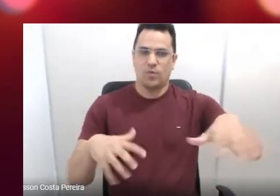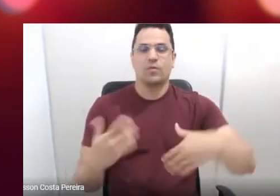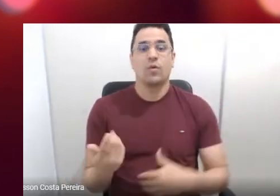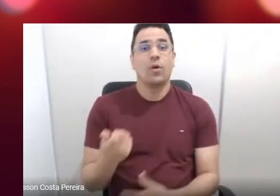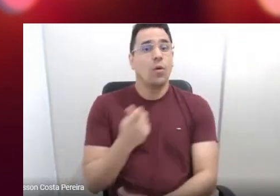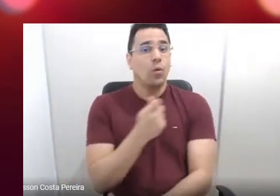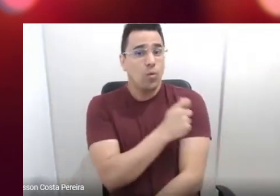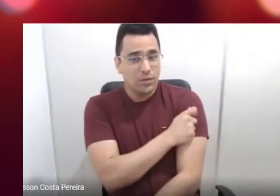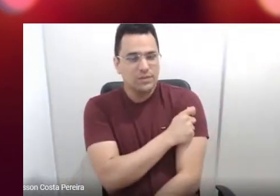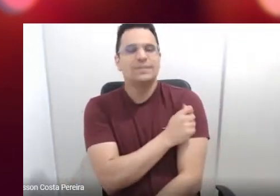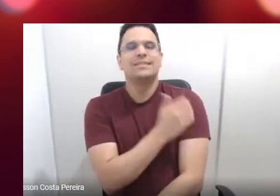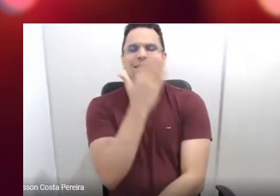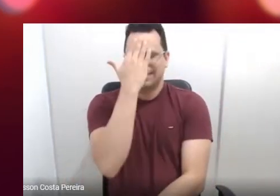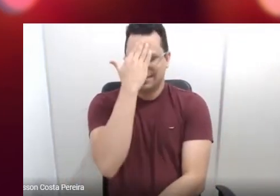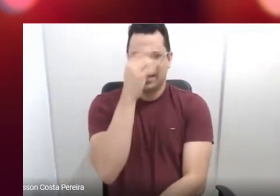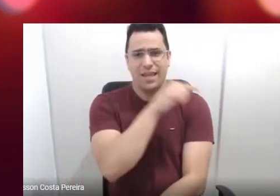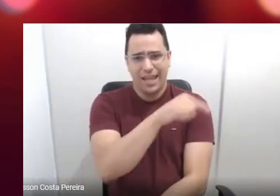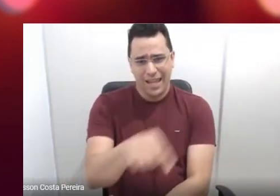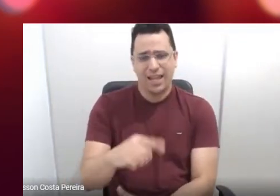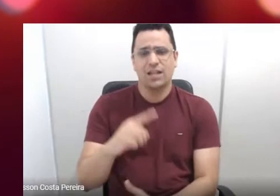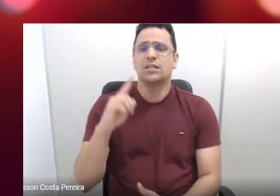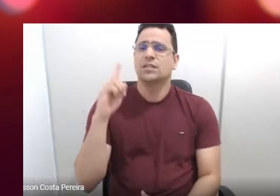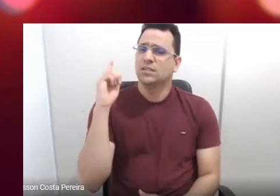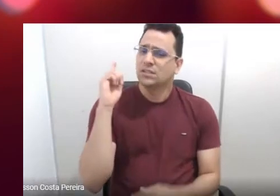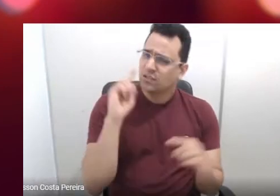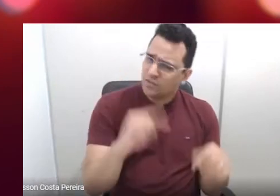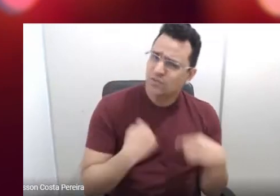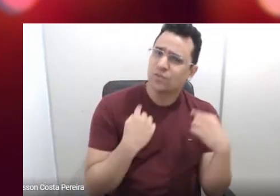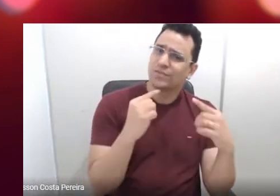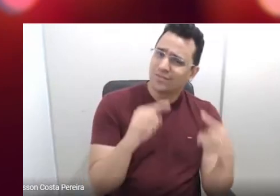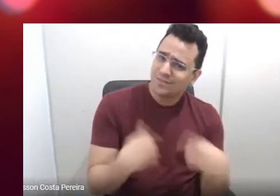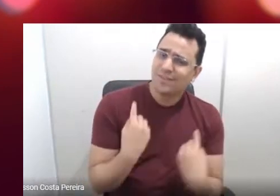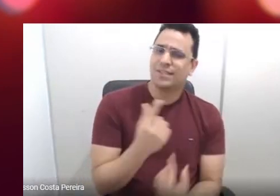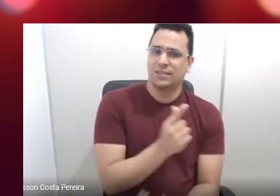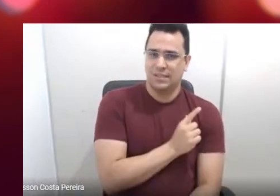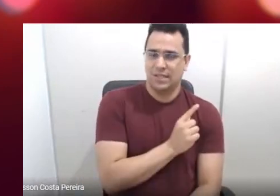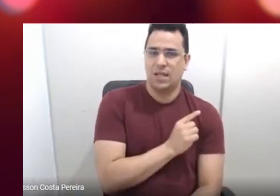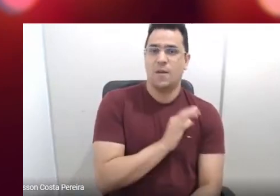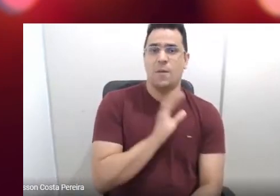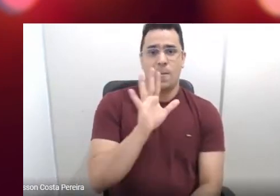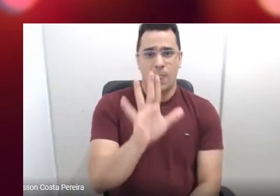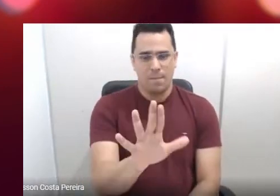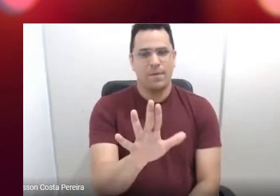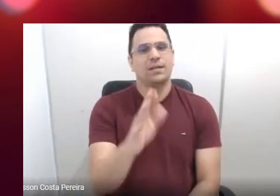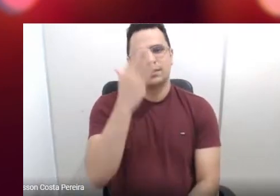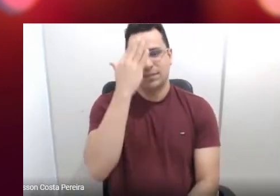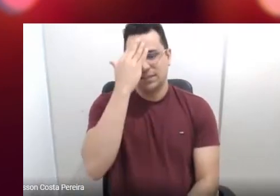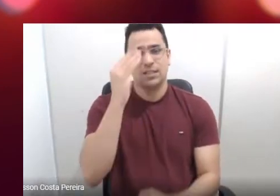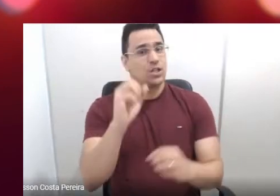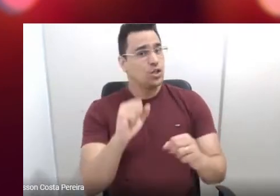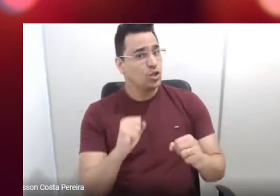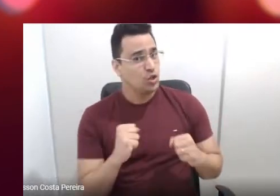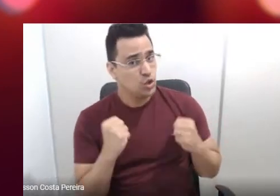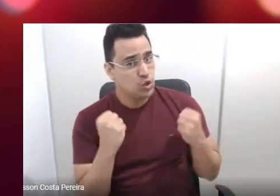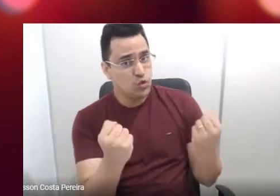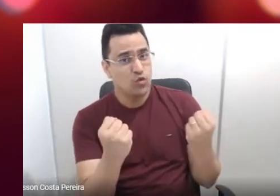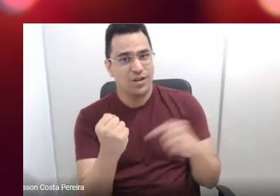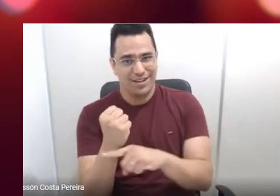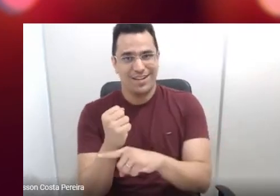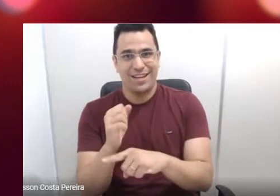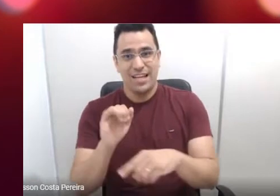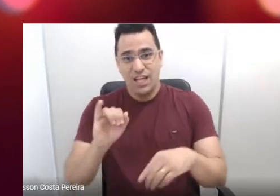que os alunos estão tendo dificuldades, né, de continuar, mas não é falta de